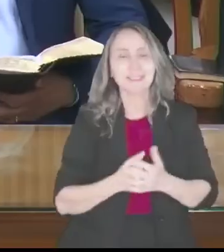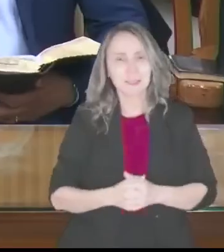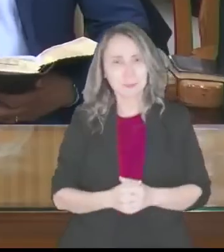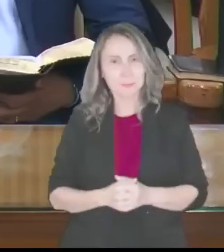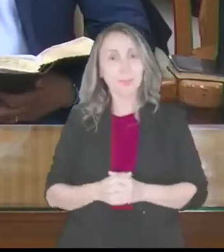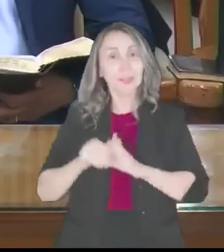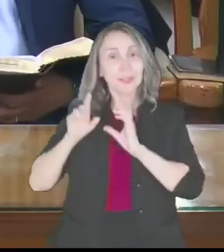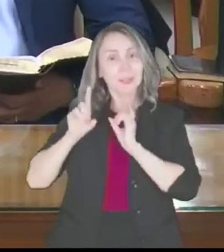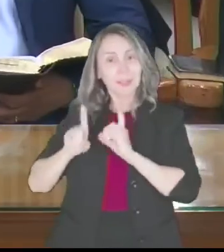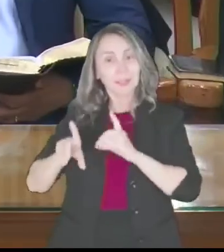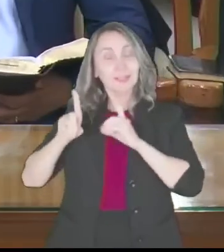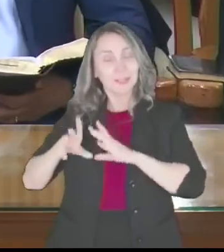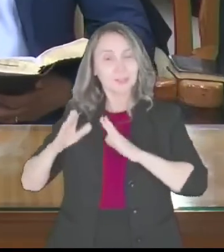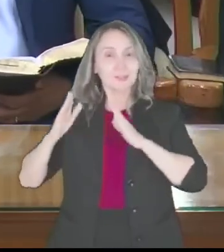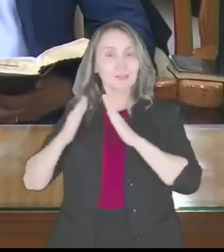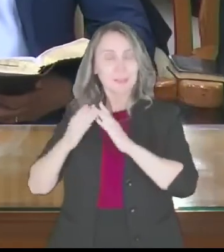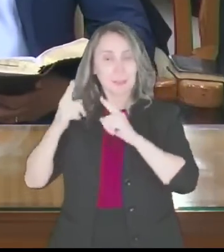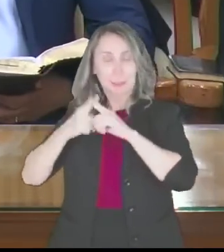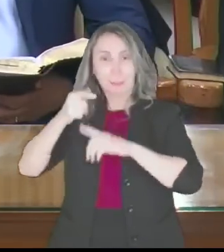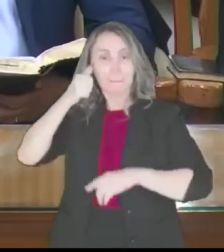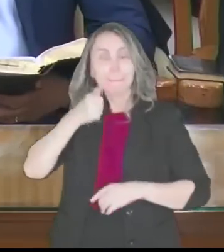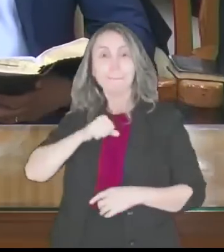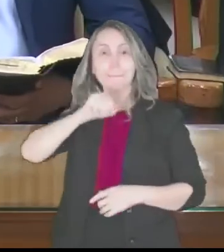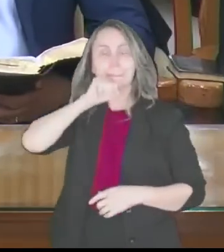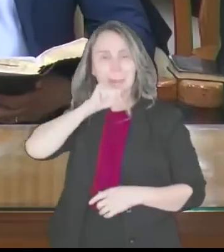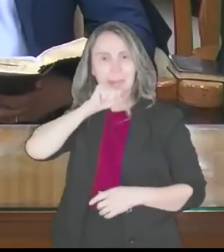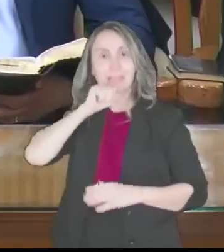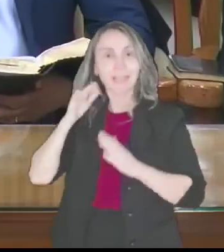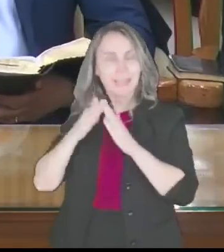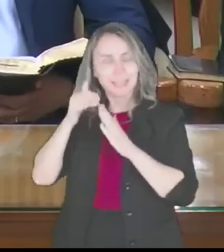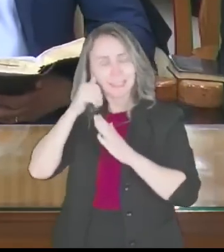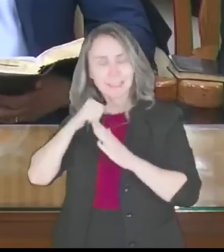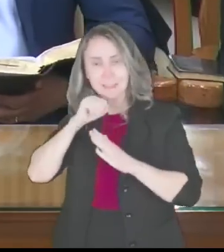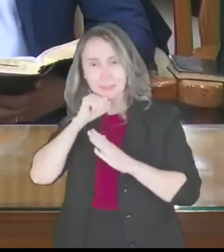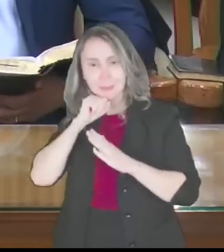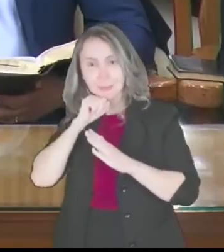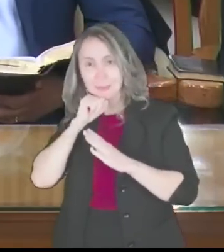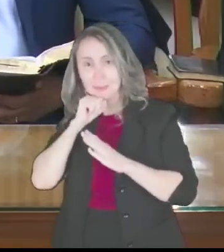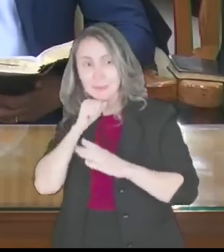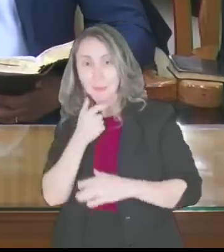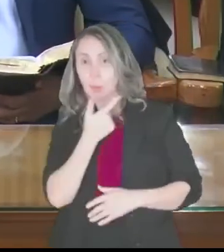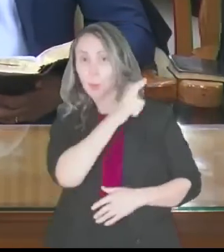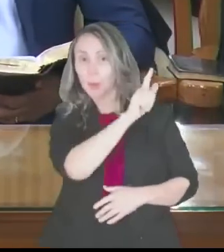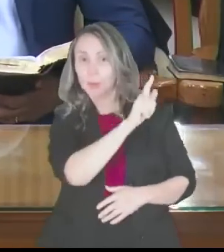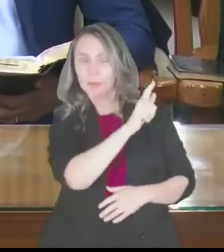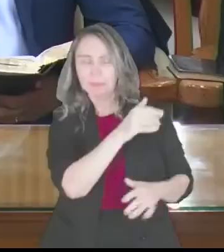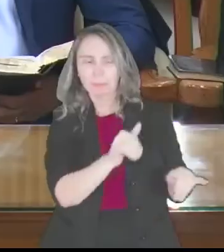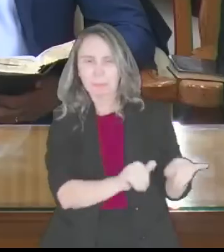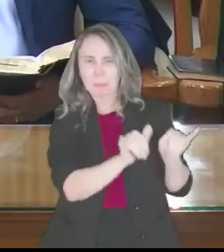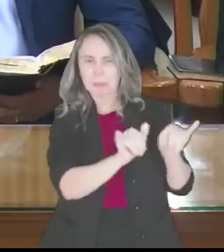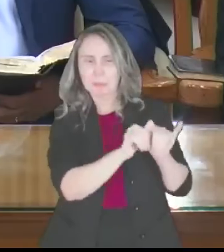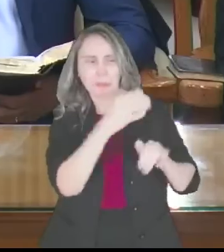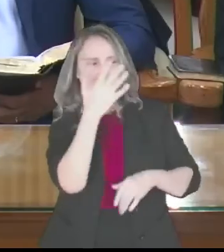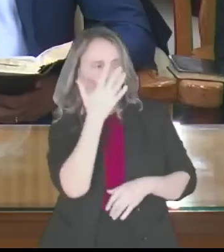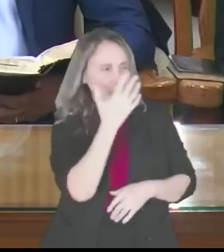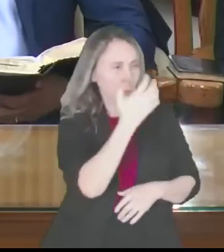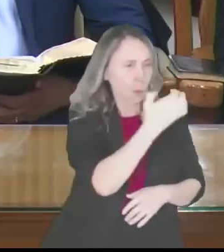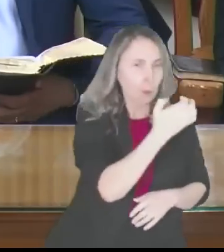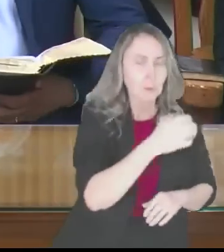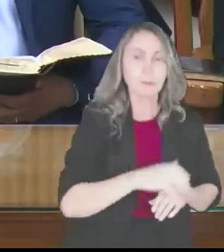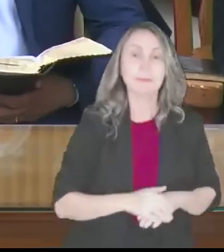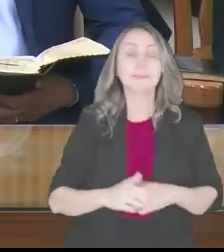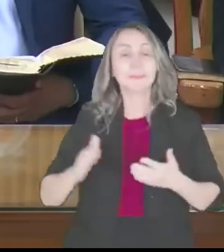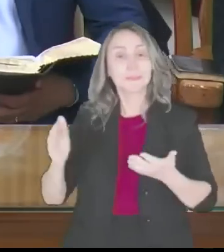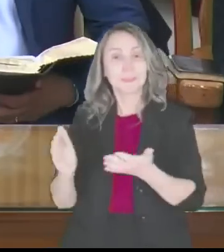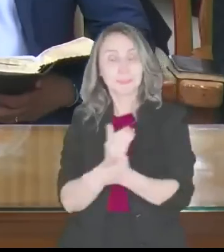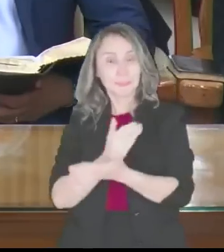mãe para escutar qualquer pessoa. Outras pessoas apóstatas. O que são